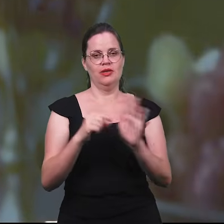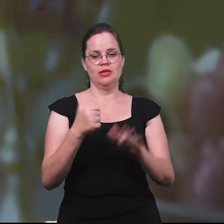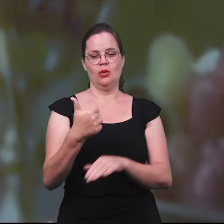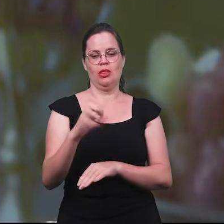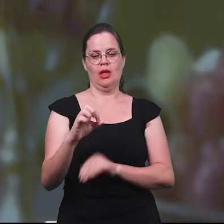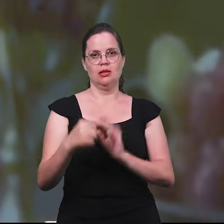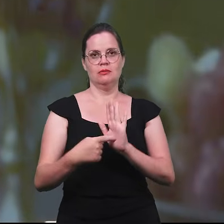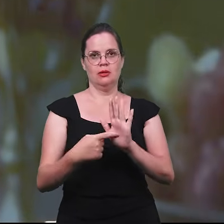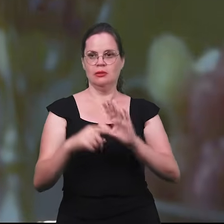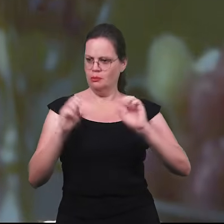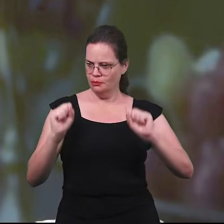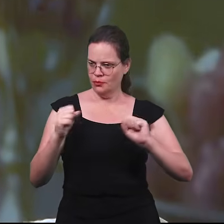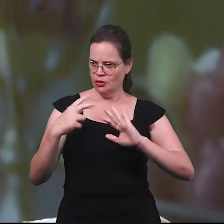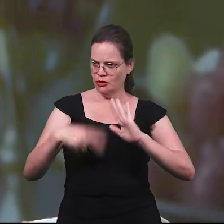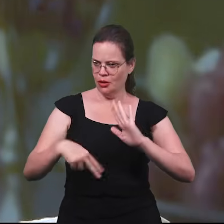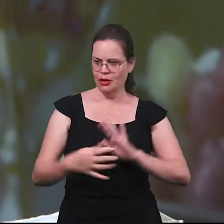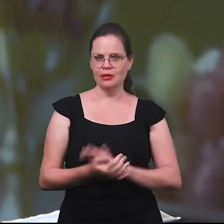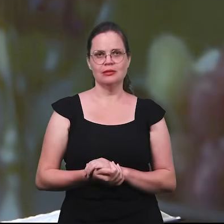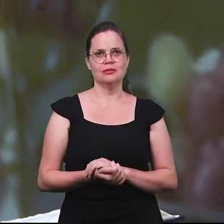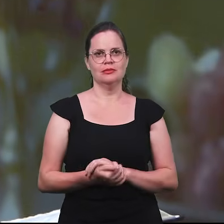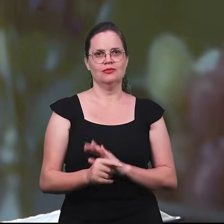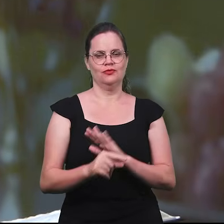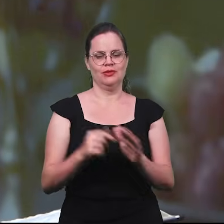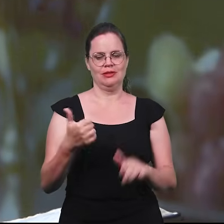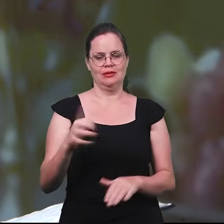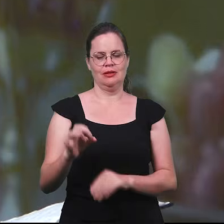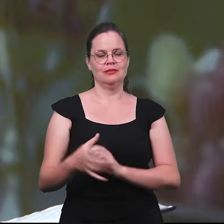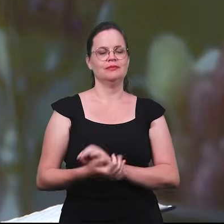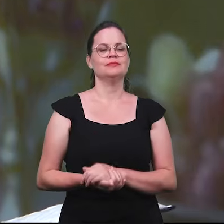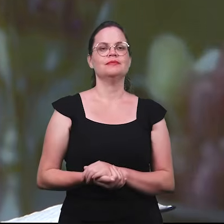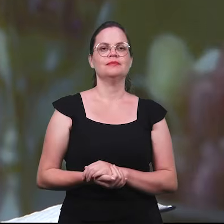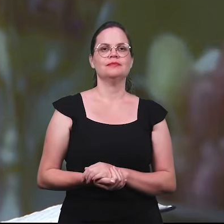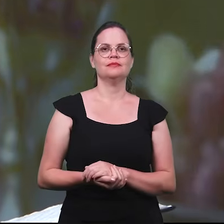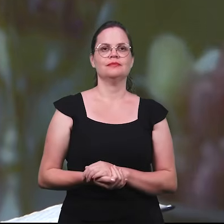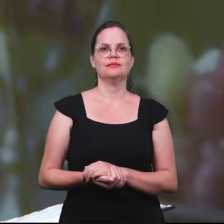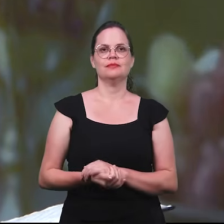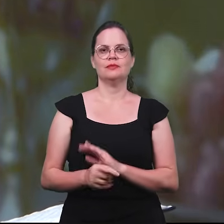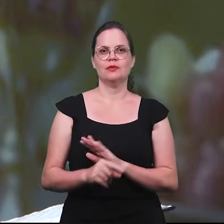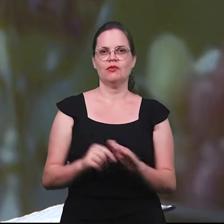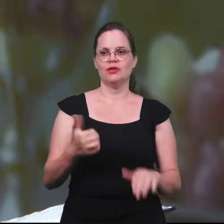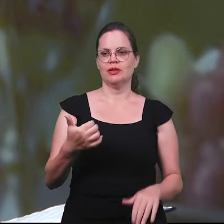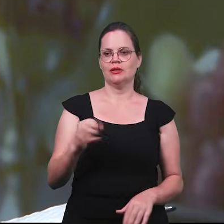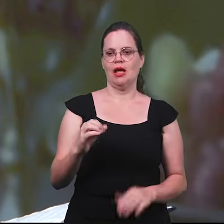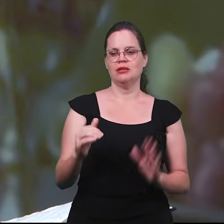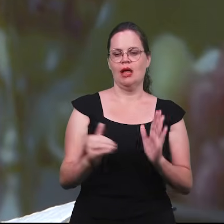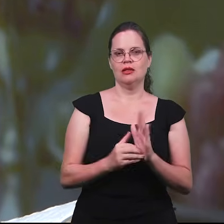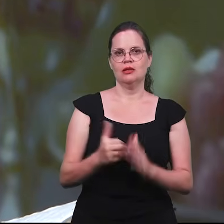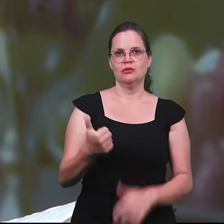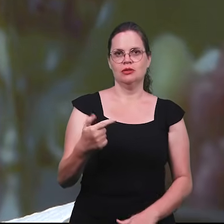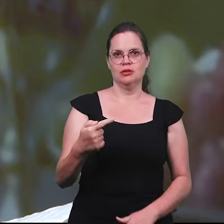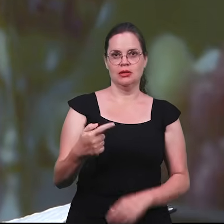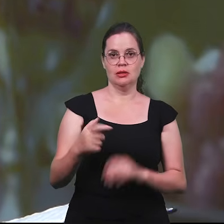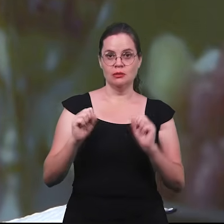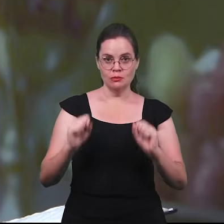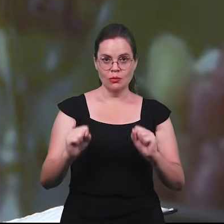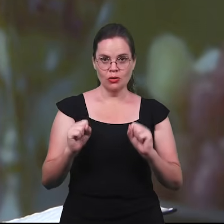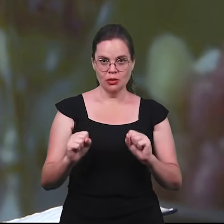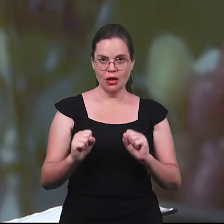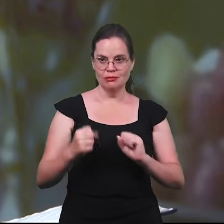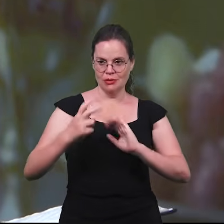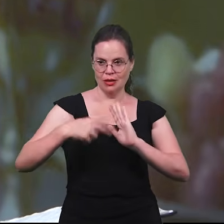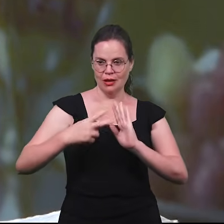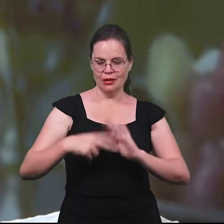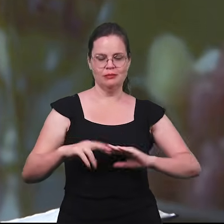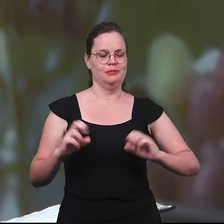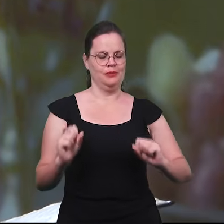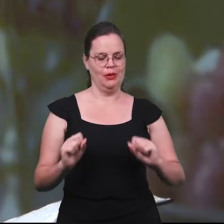Sim. A gente pode ler esses versos, verso 10 até o 17? Podemos avançar?